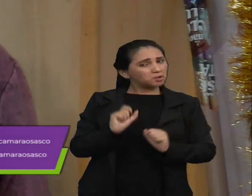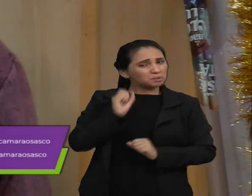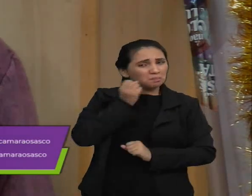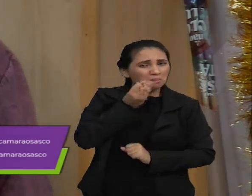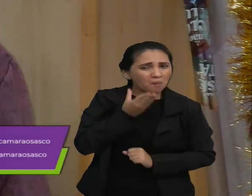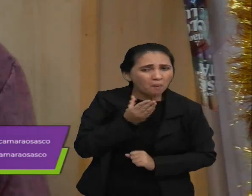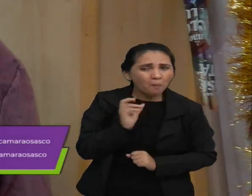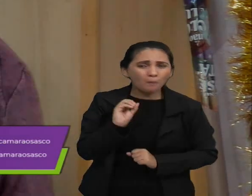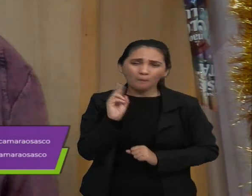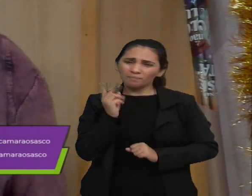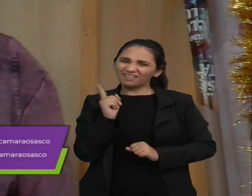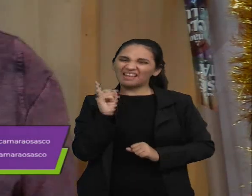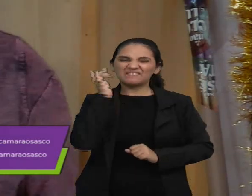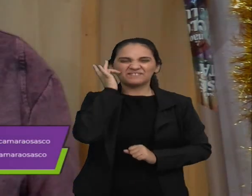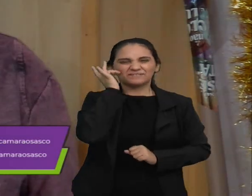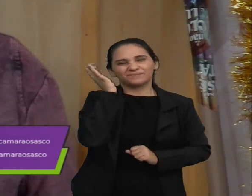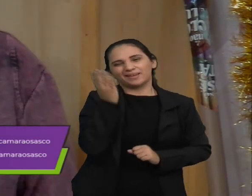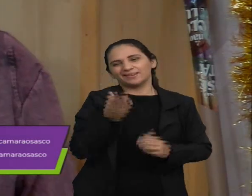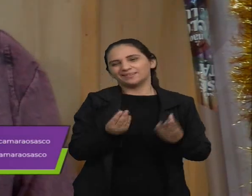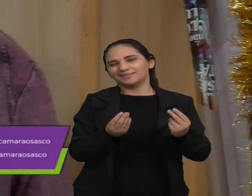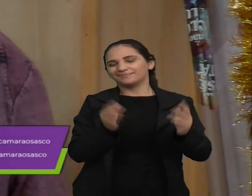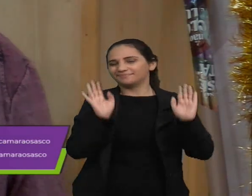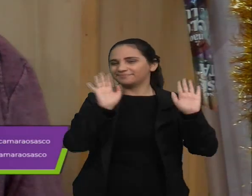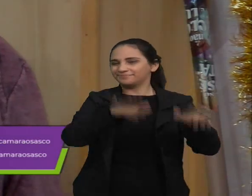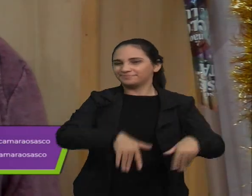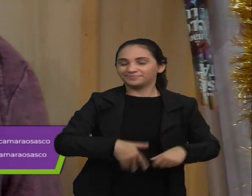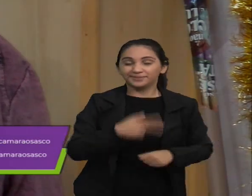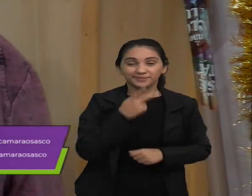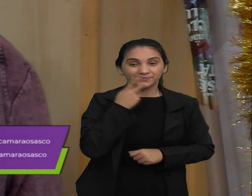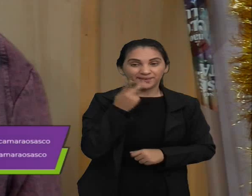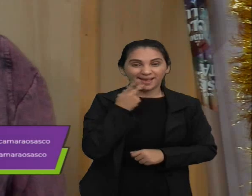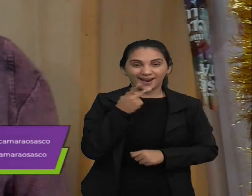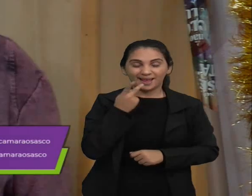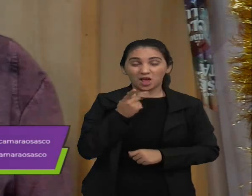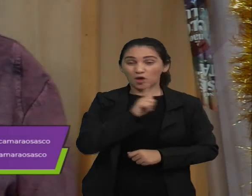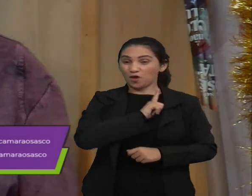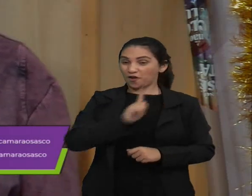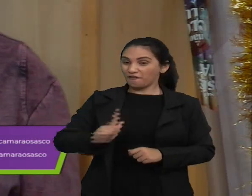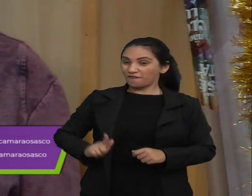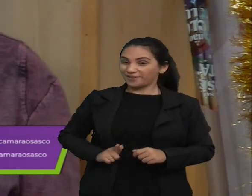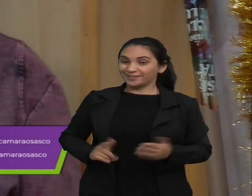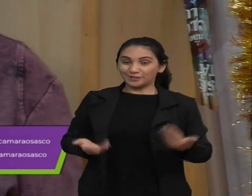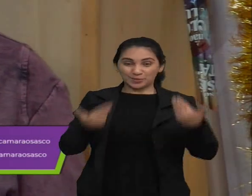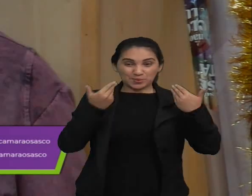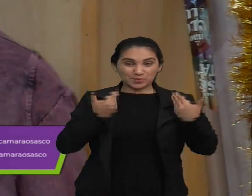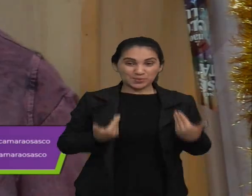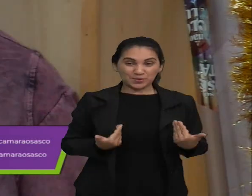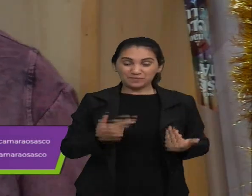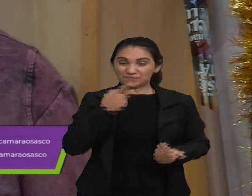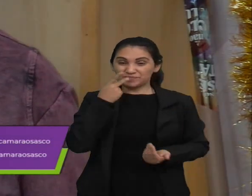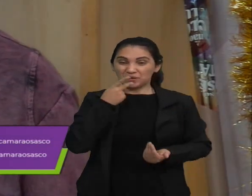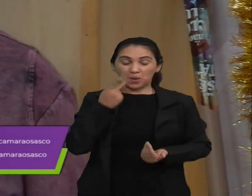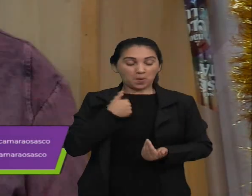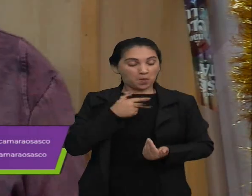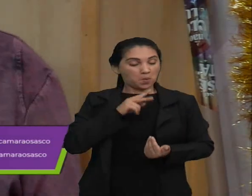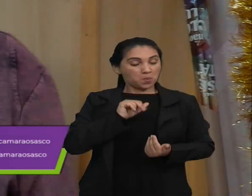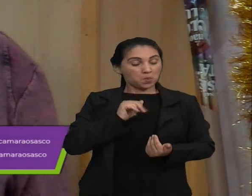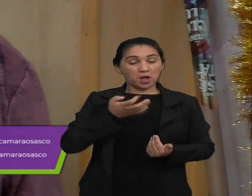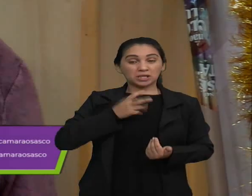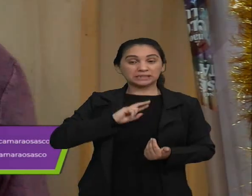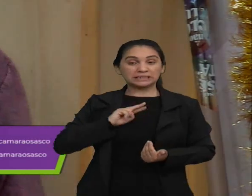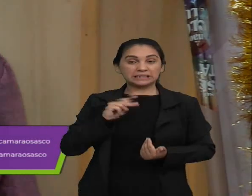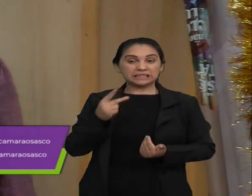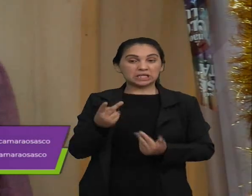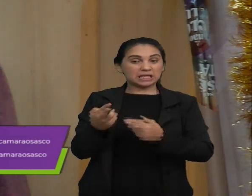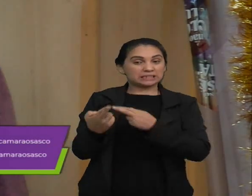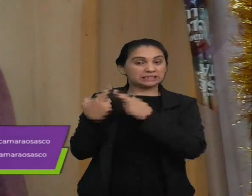é muito fácil você ser governador do Estado e querer transferir todas